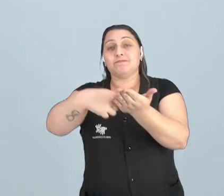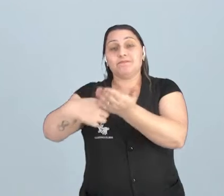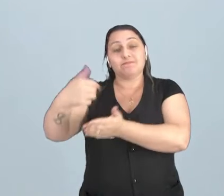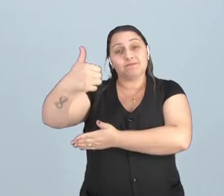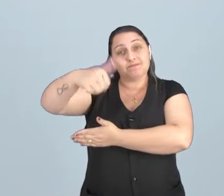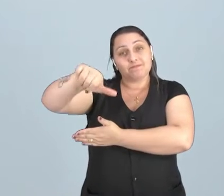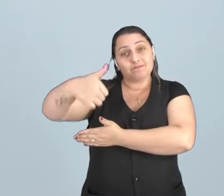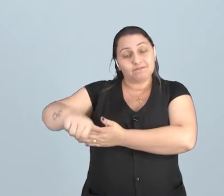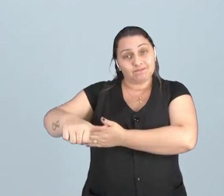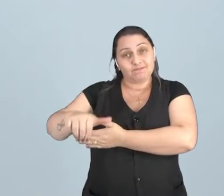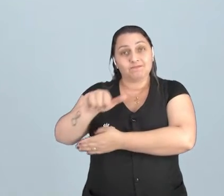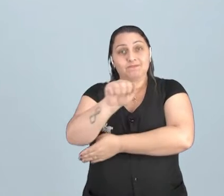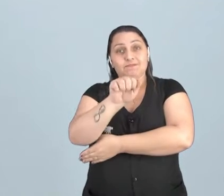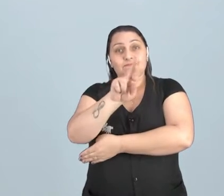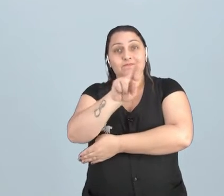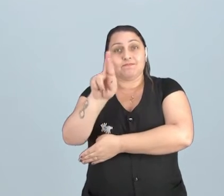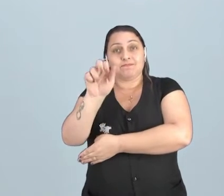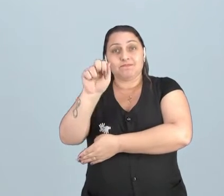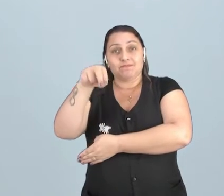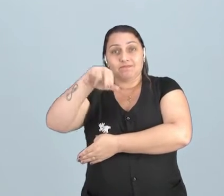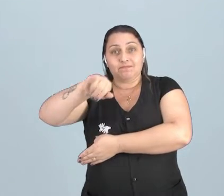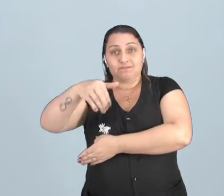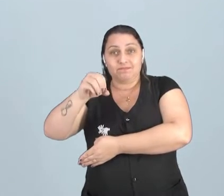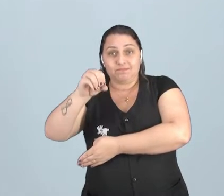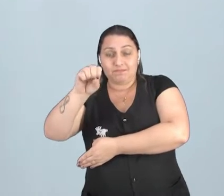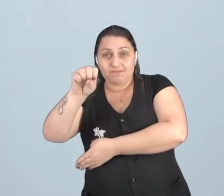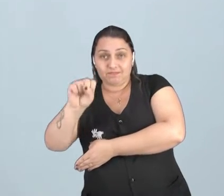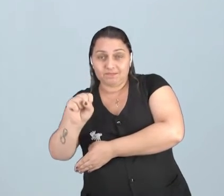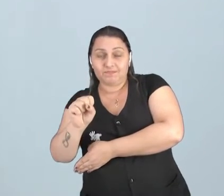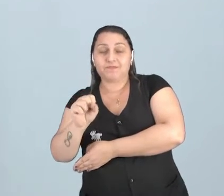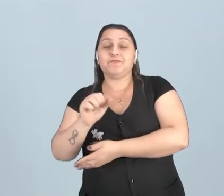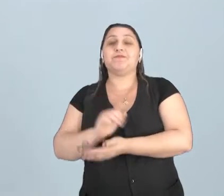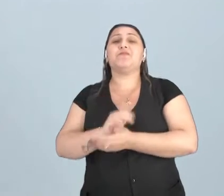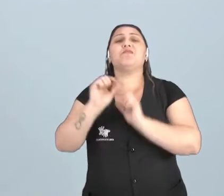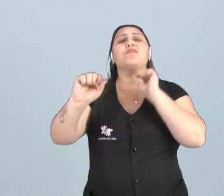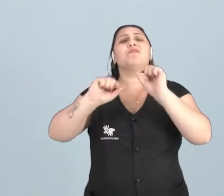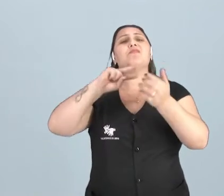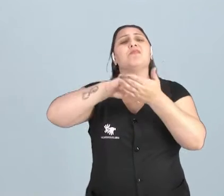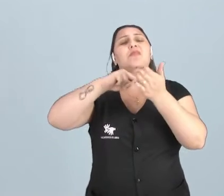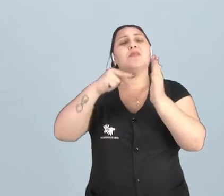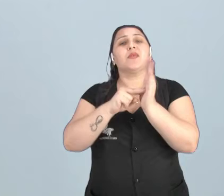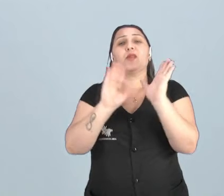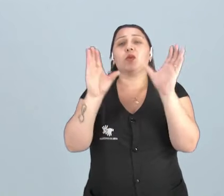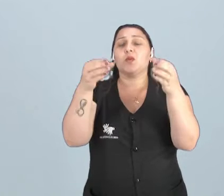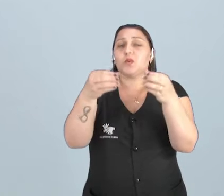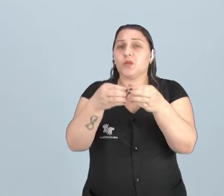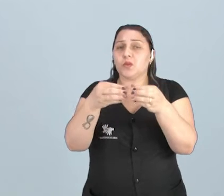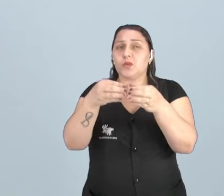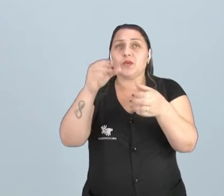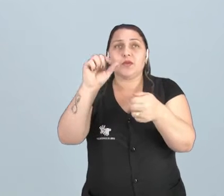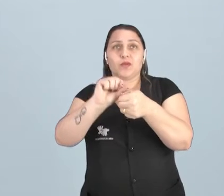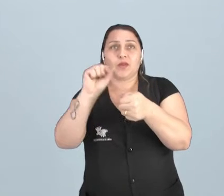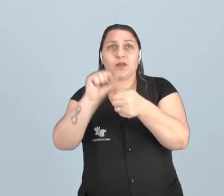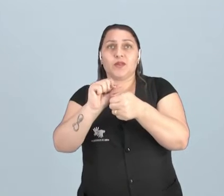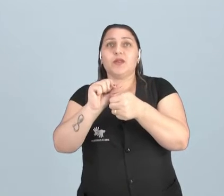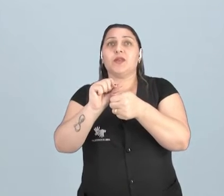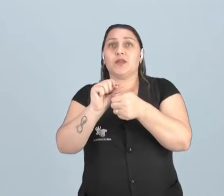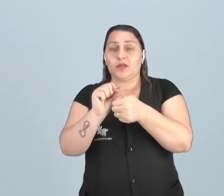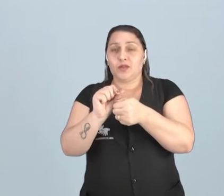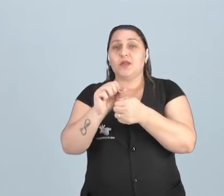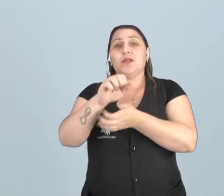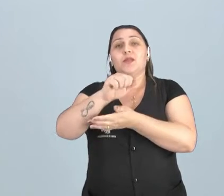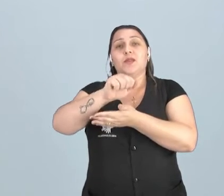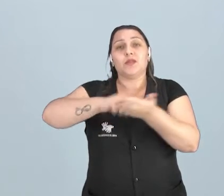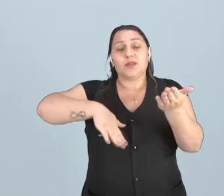combinatória, a parte de arranjos. Então, vamos lá. O que é arranjo? Os agrupamentos formados nos exercícios de